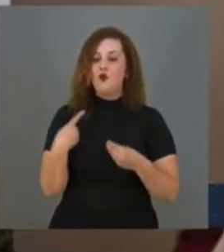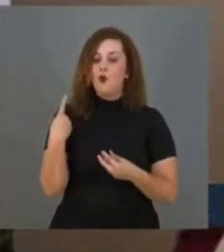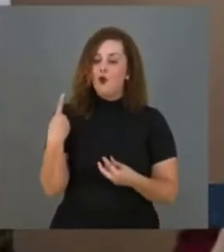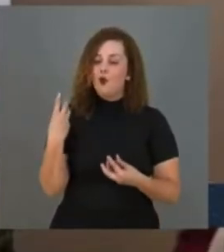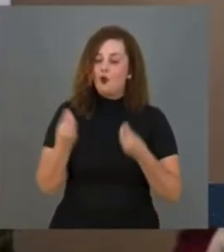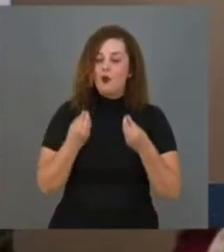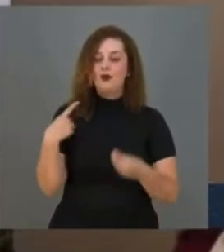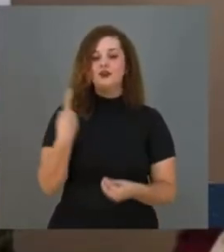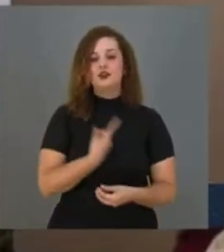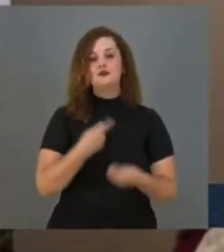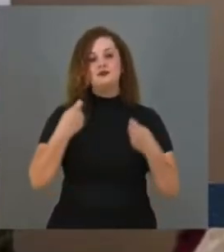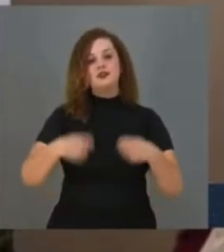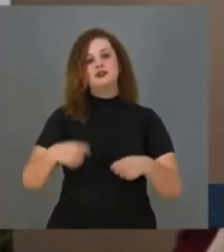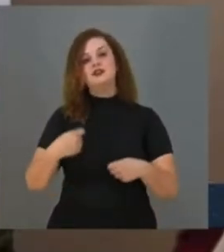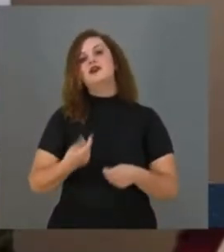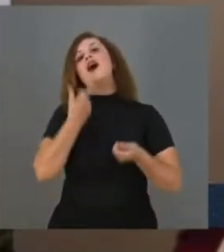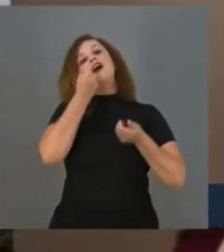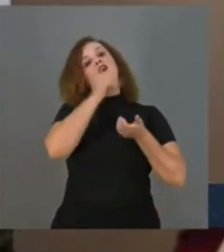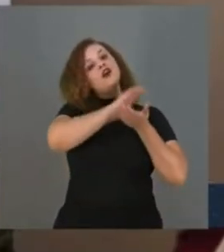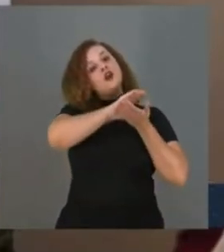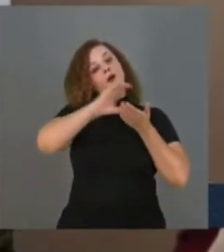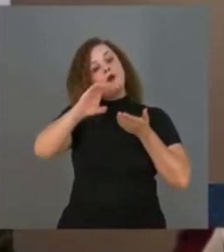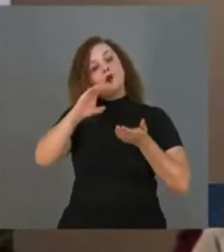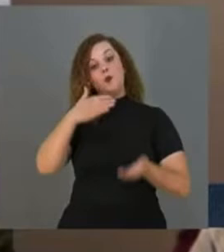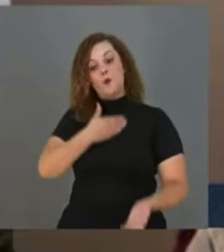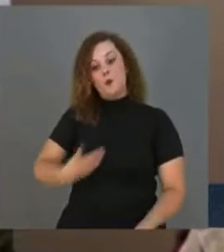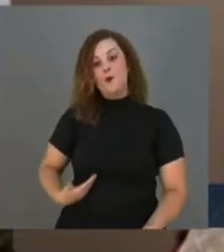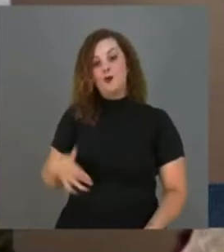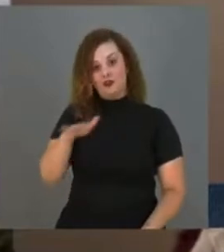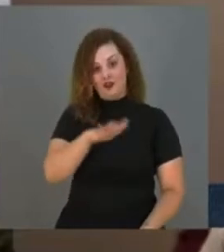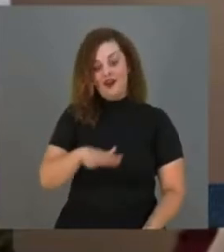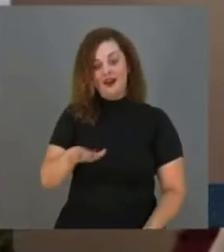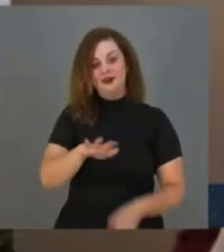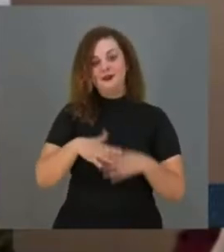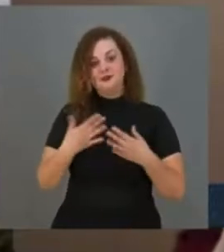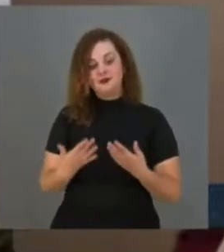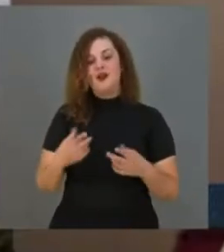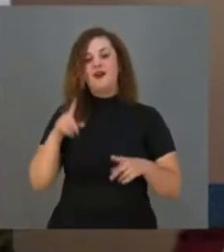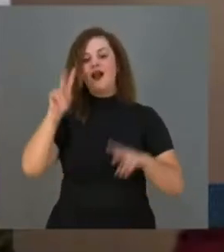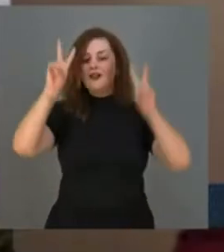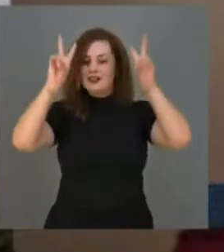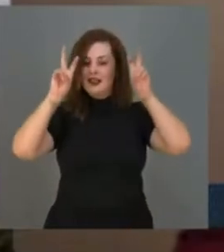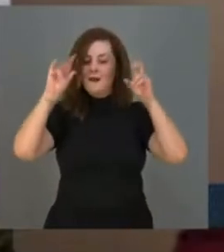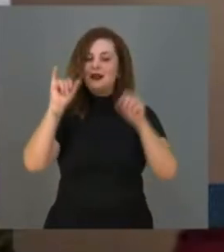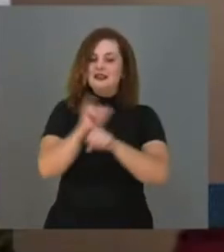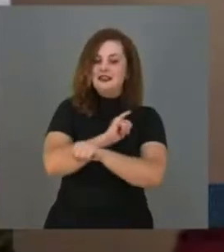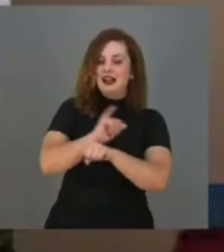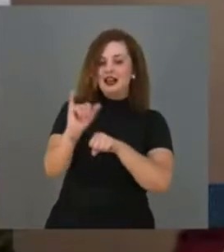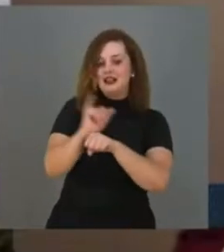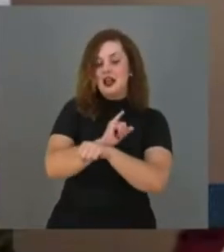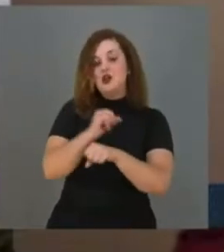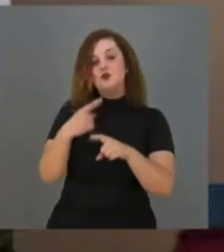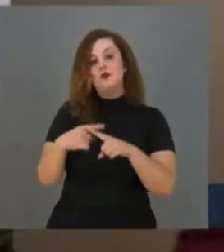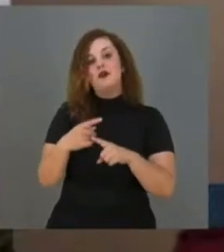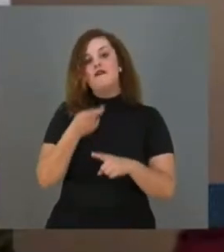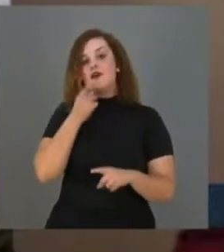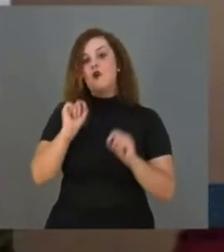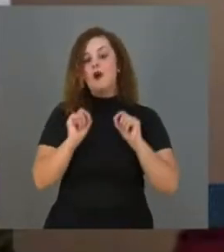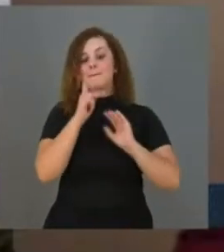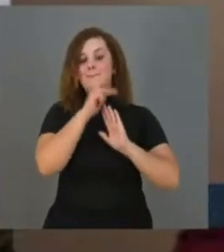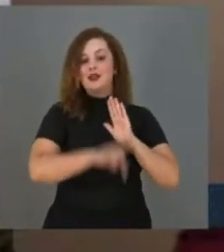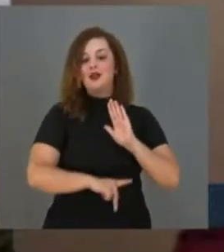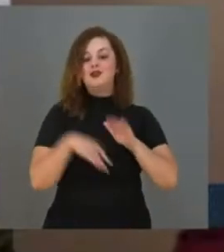políticas e investimentos públicos nessa área, pois é tema estratégico no que se refere a um plano de